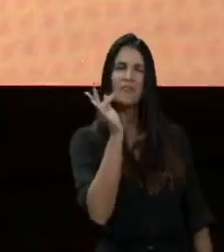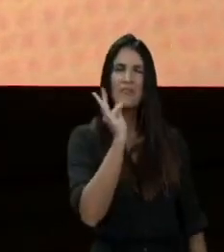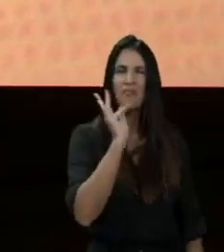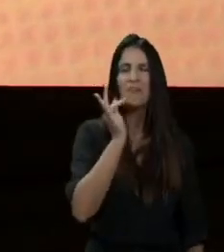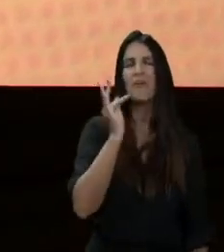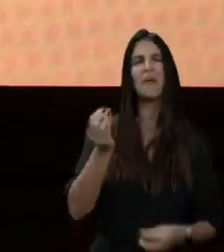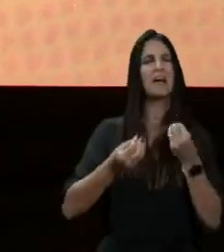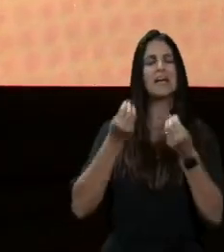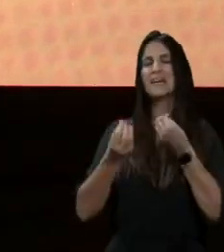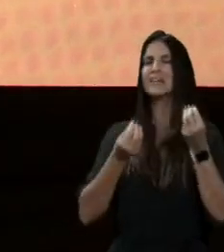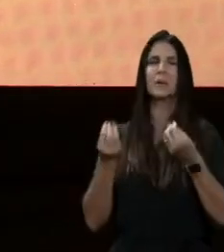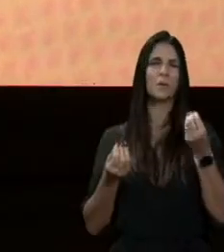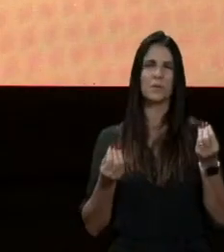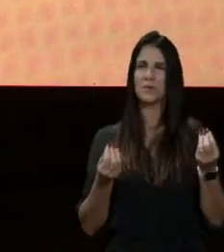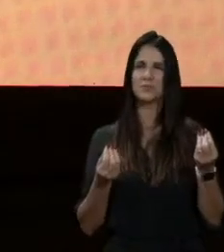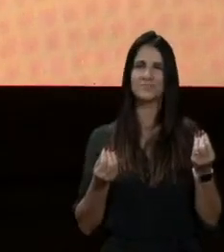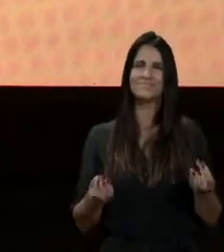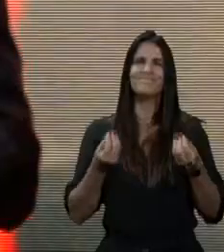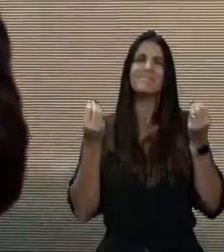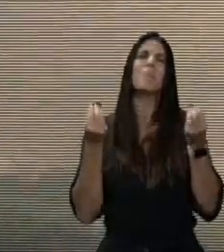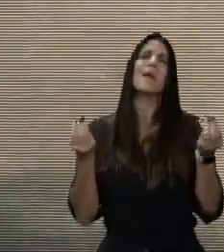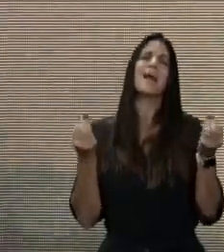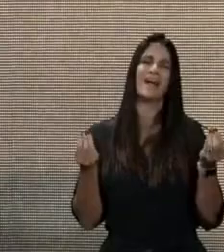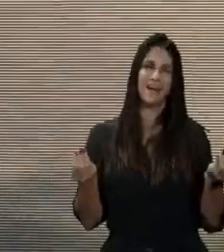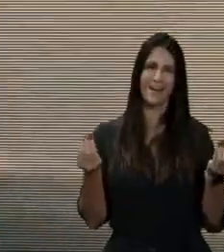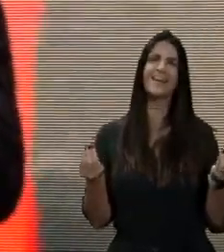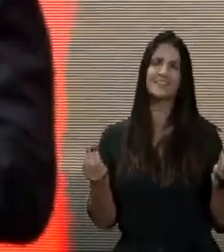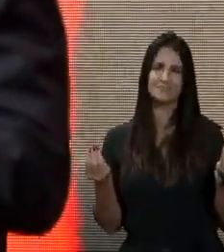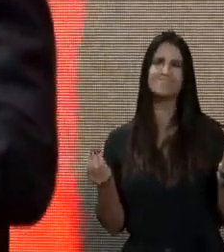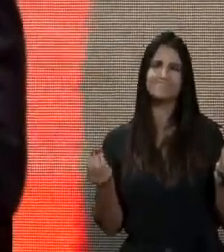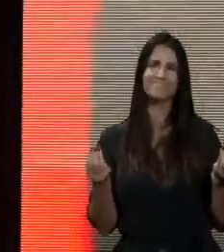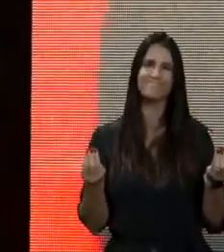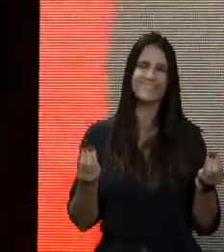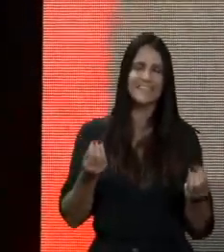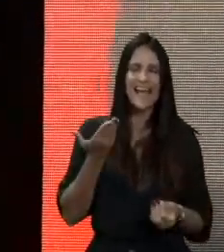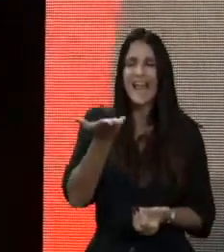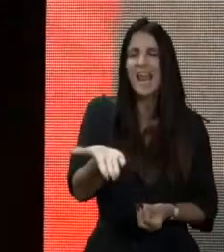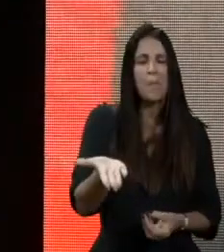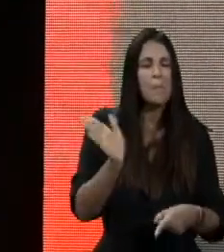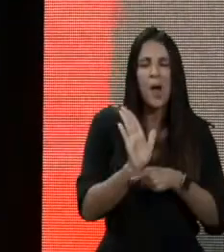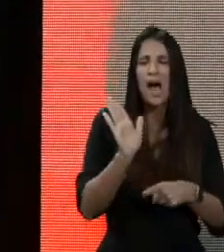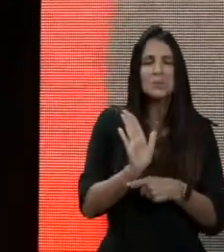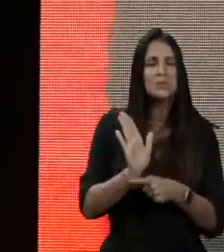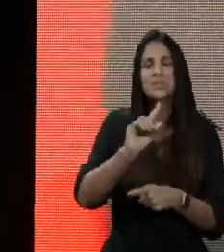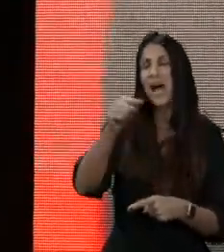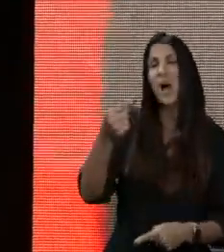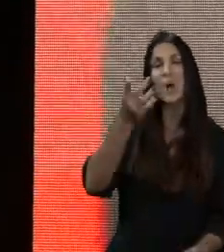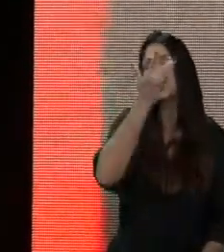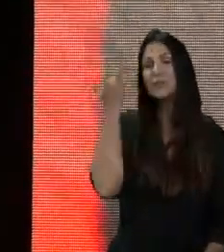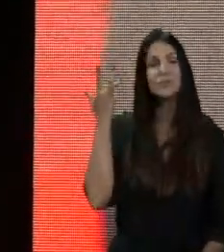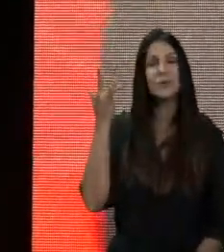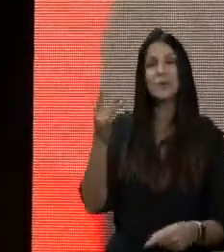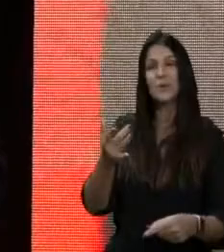mudar o que bobagem é essa de não estende a mão para ajudar alguém que está pedindo ajuda errou vacilou já fez